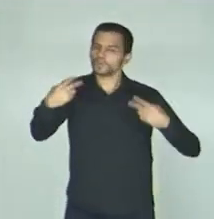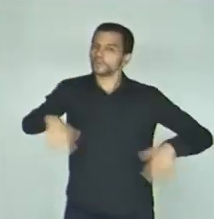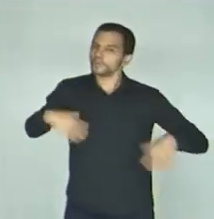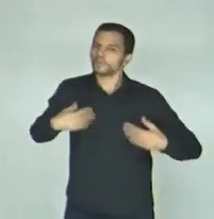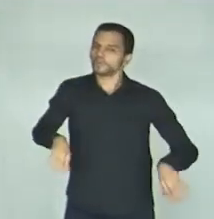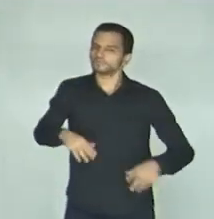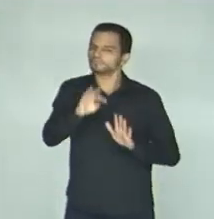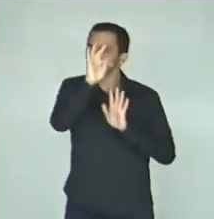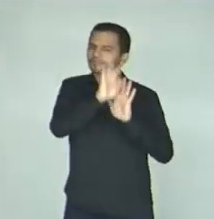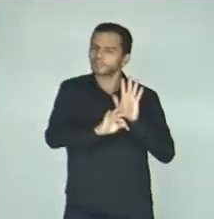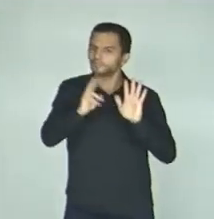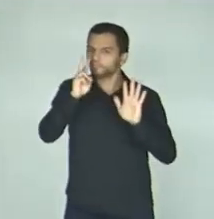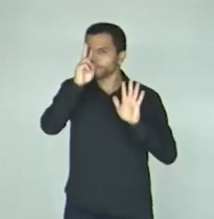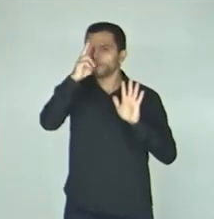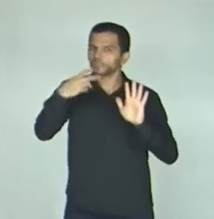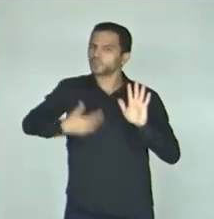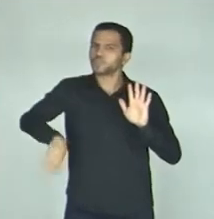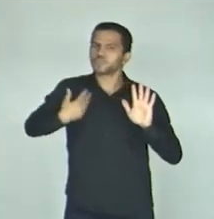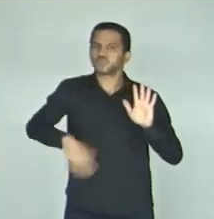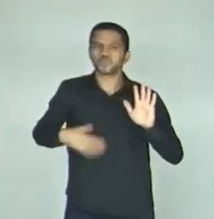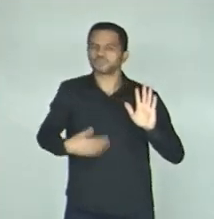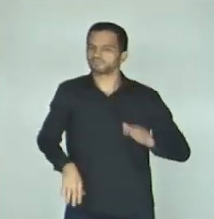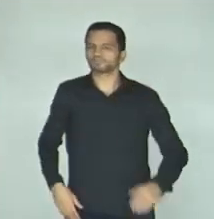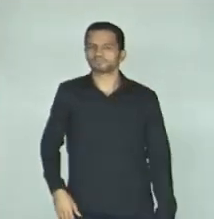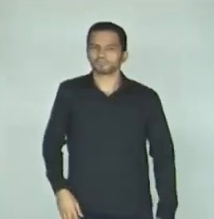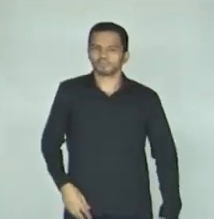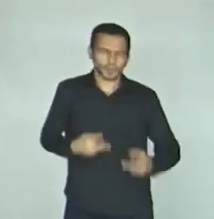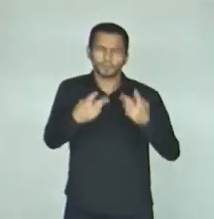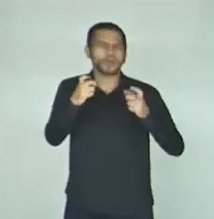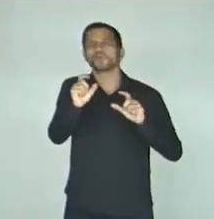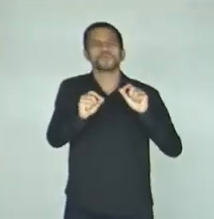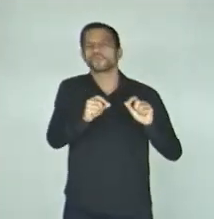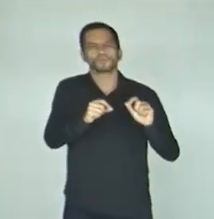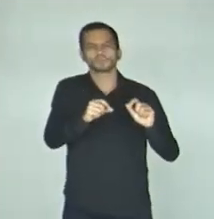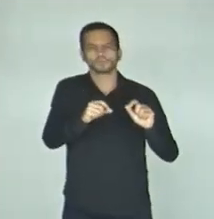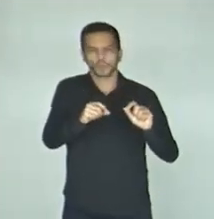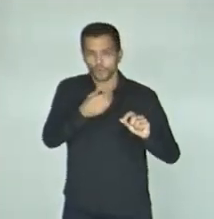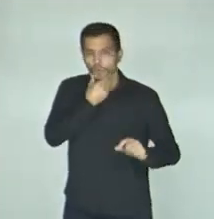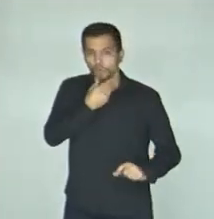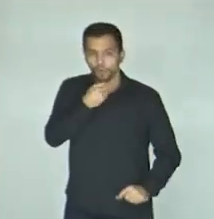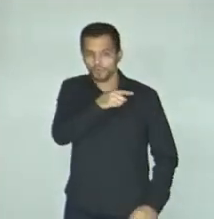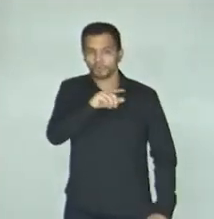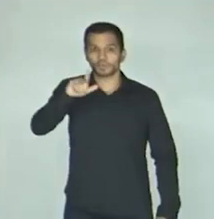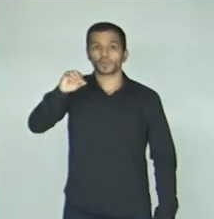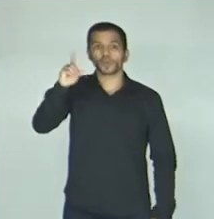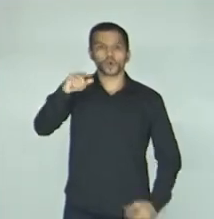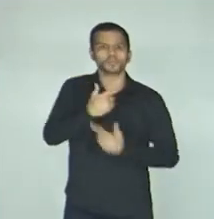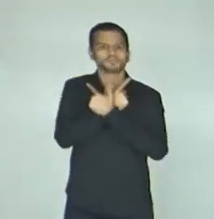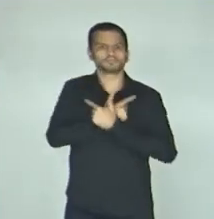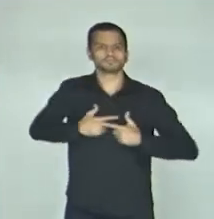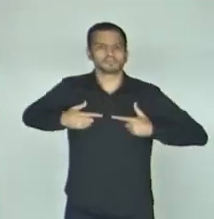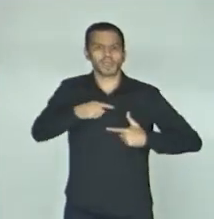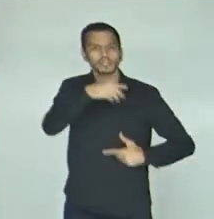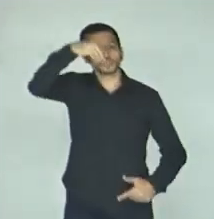esse texto é muito forte dá uma olhada só tem um homem chamado ló ele